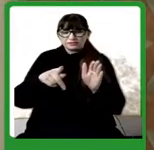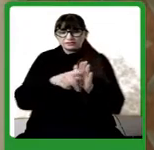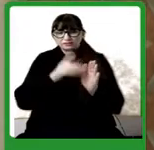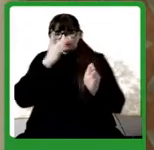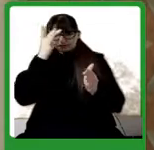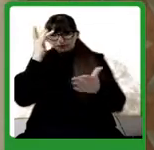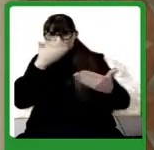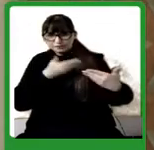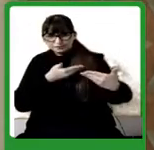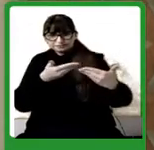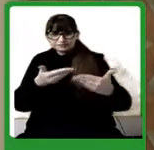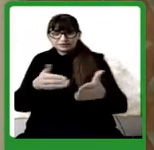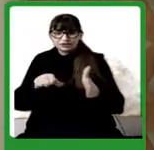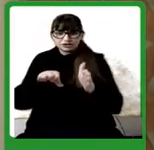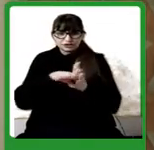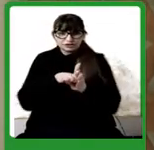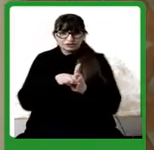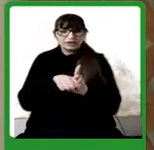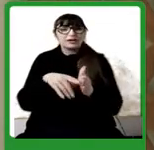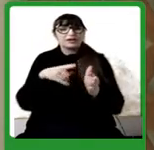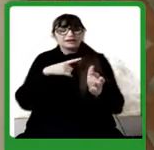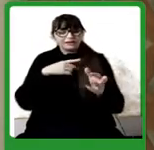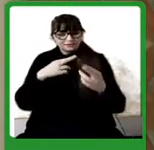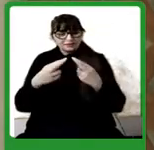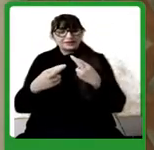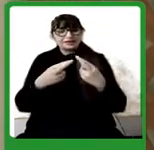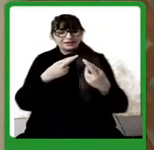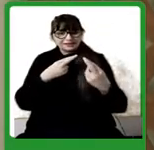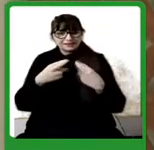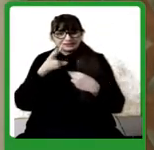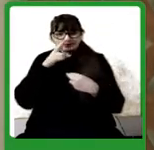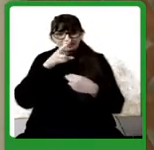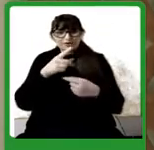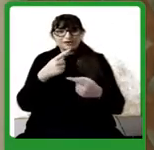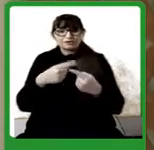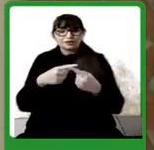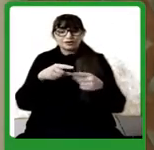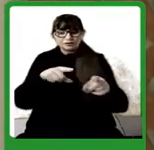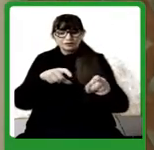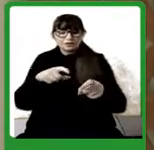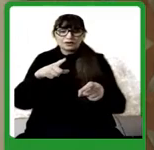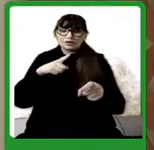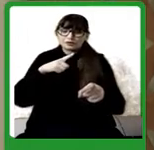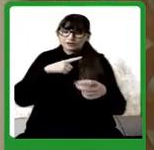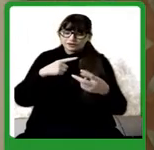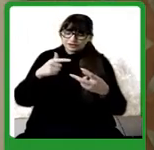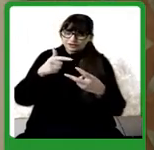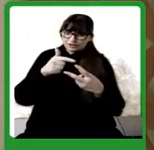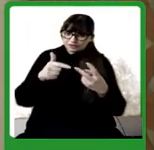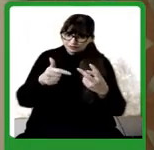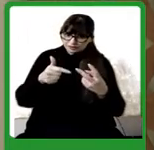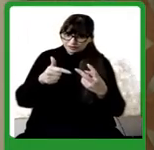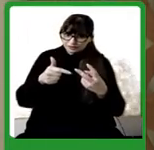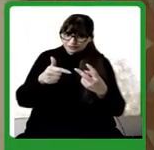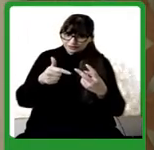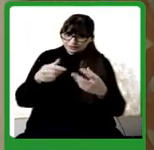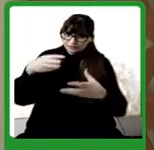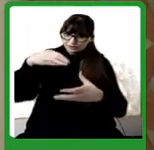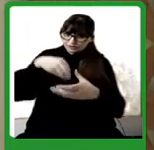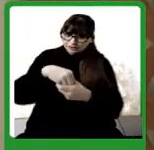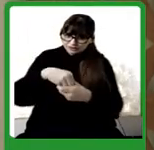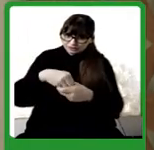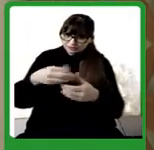chinelo e o colono, ele tem uma relação muito forte. Por quê? Porque o colono normalmente tem dois chinelos. O de dentro de casa e o de fora de casa.